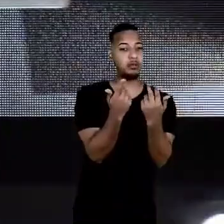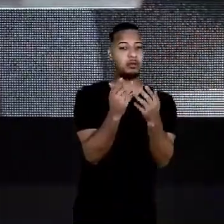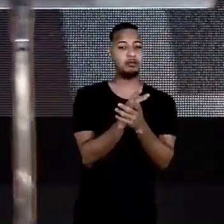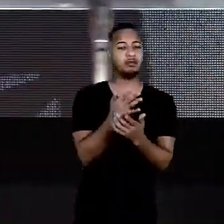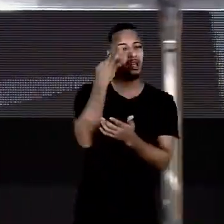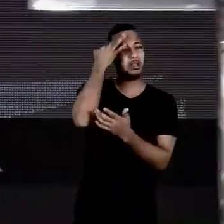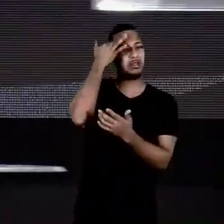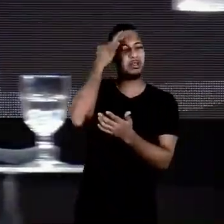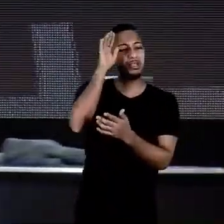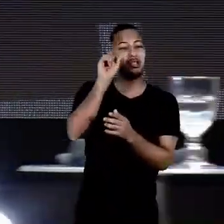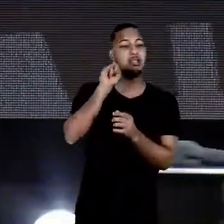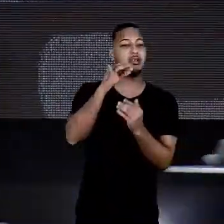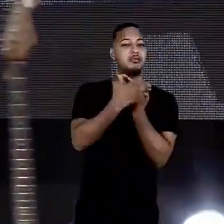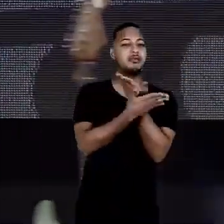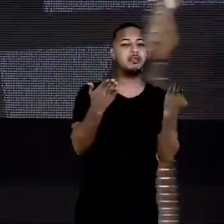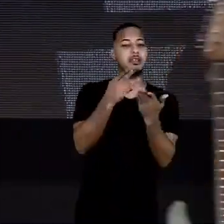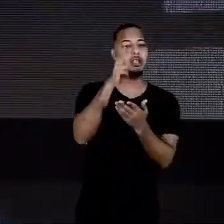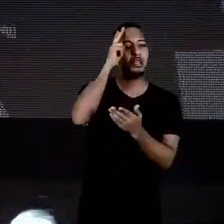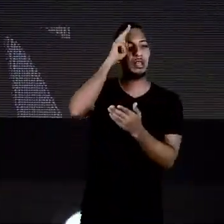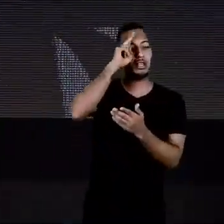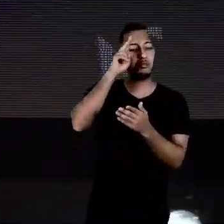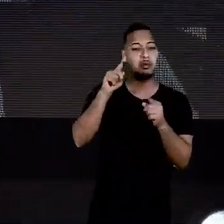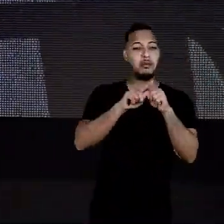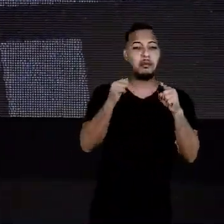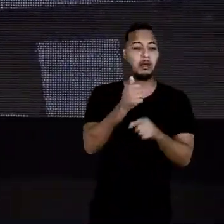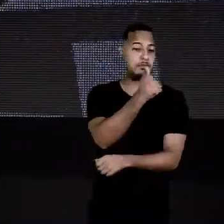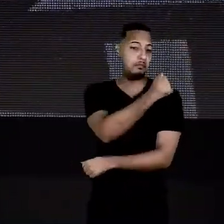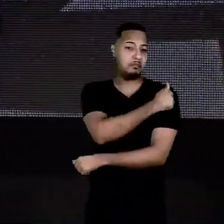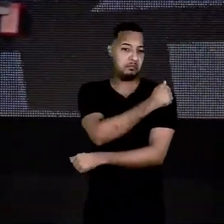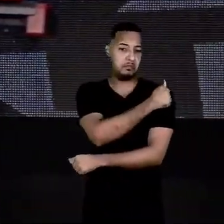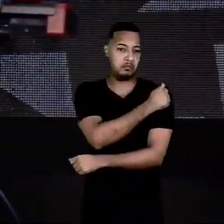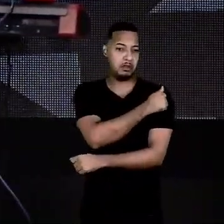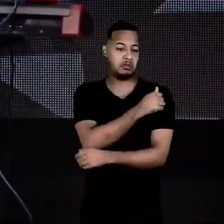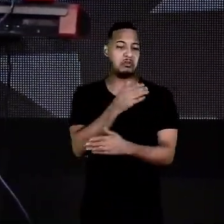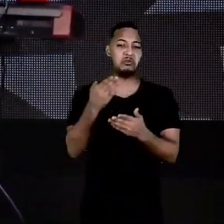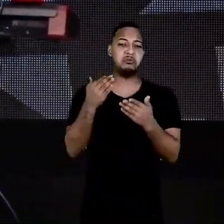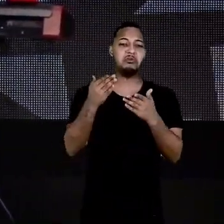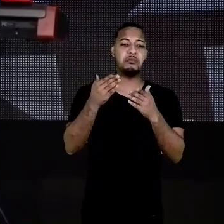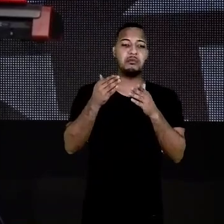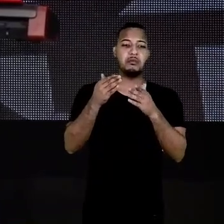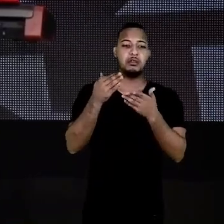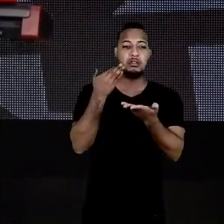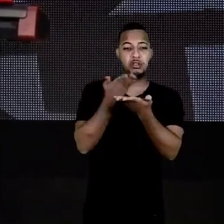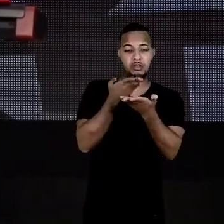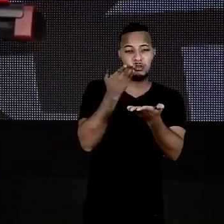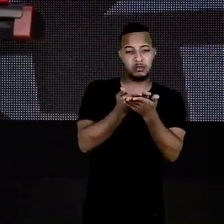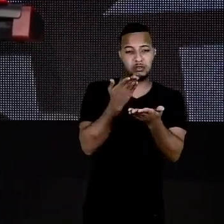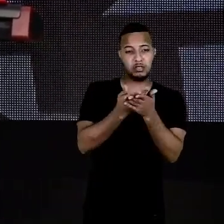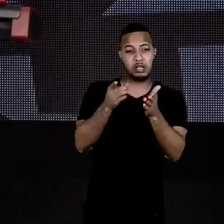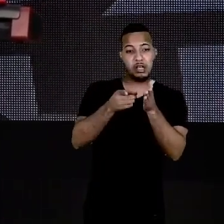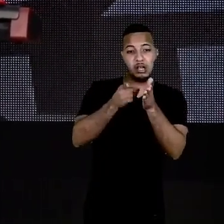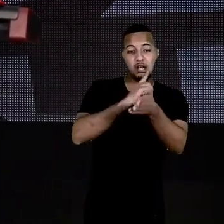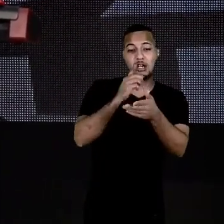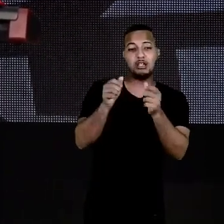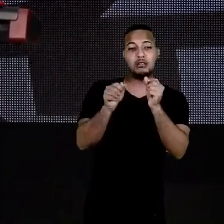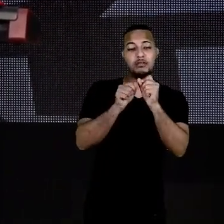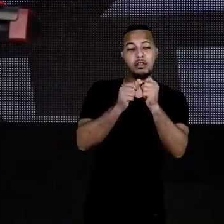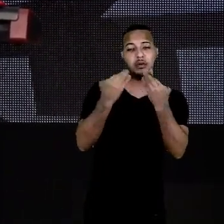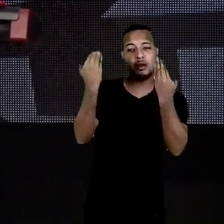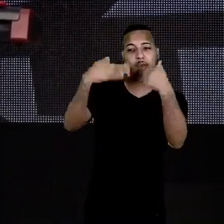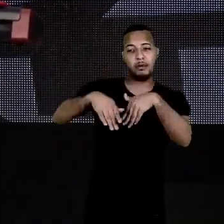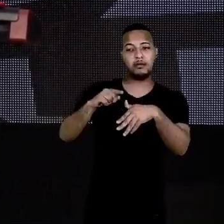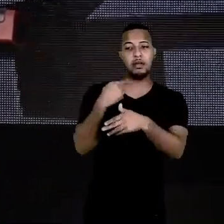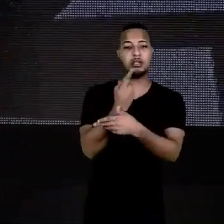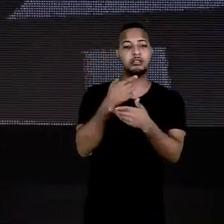lembra, mas quem é estudante, quem estuda, quem estudou, antes de fazer a prova você estuda. Você se